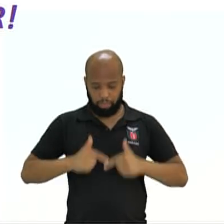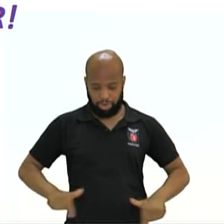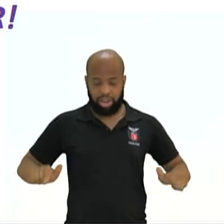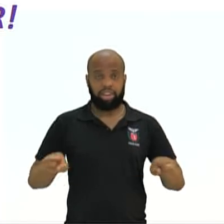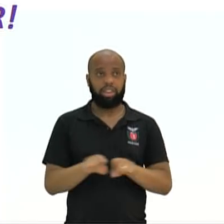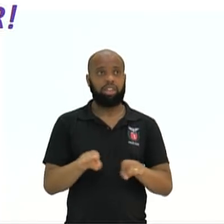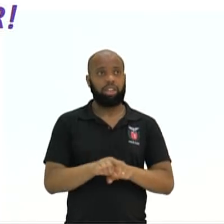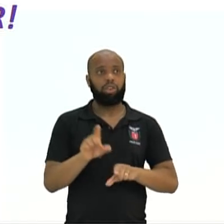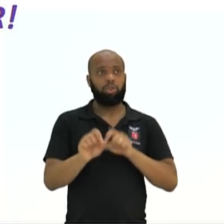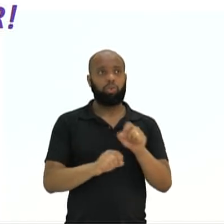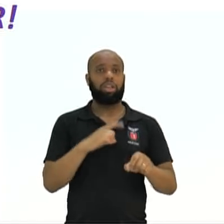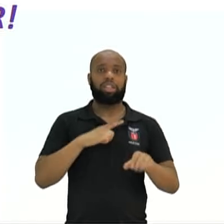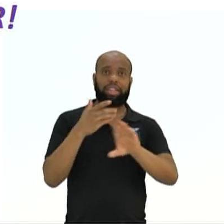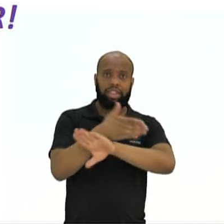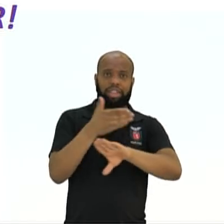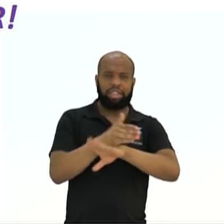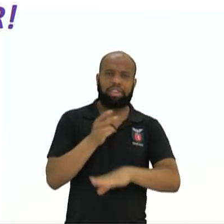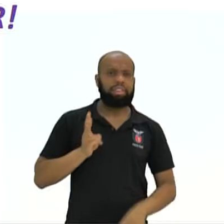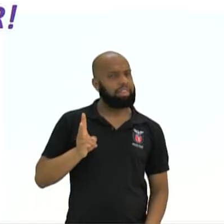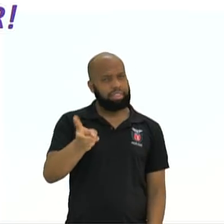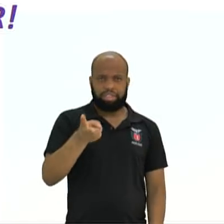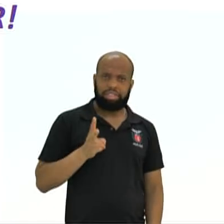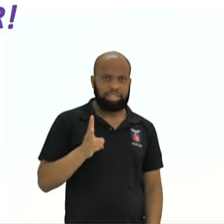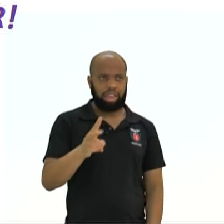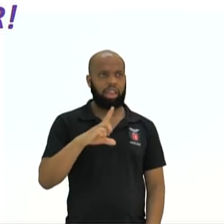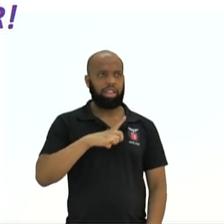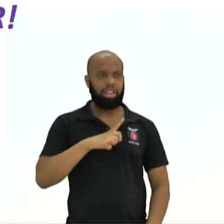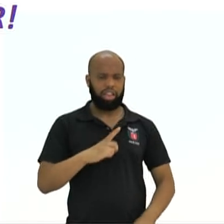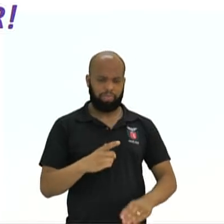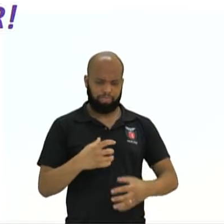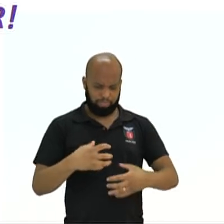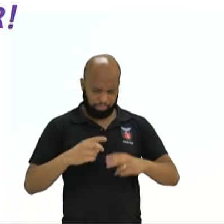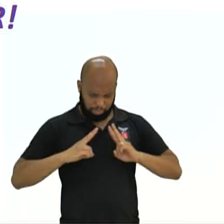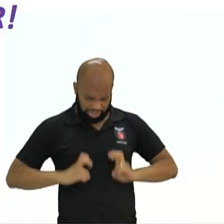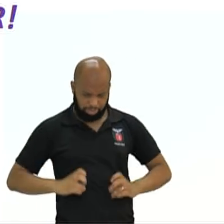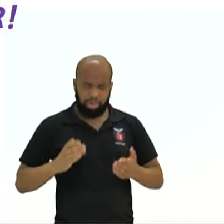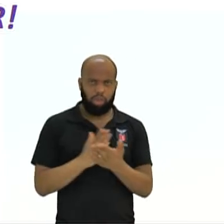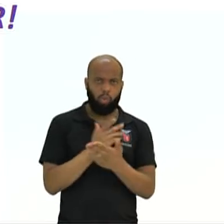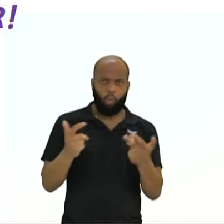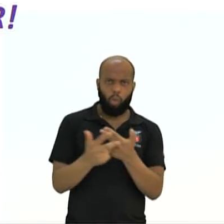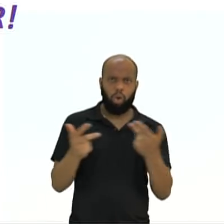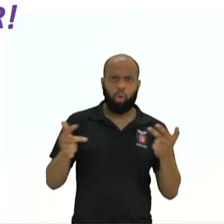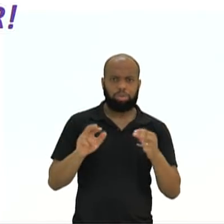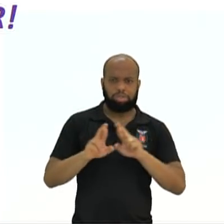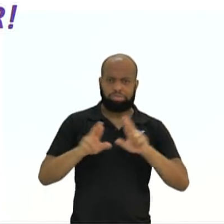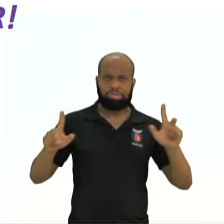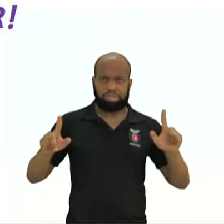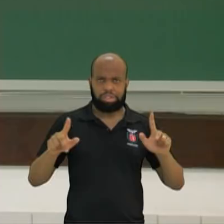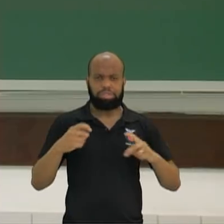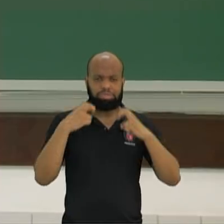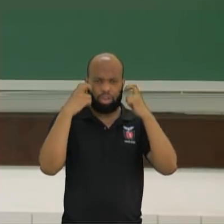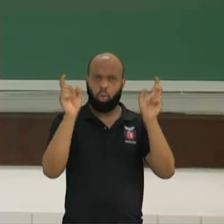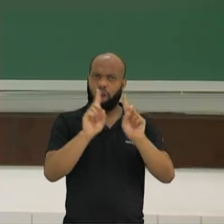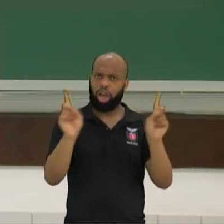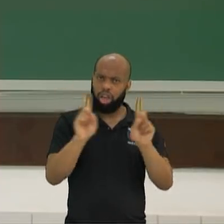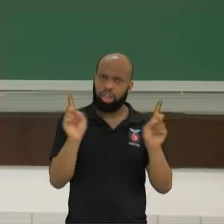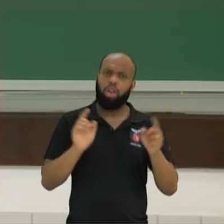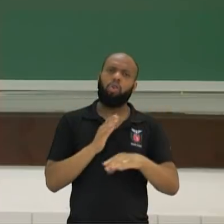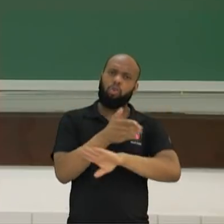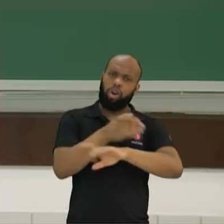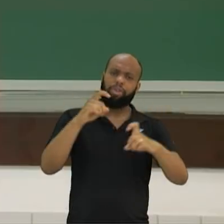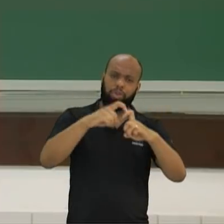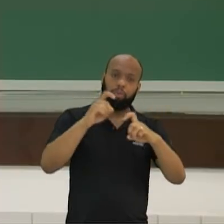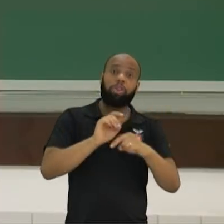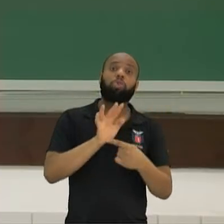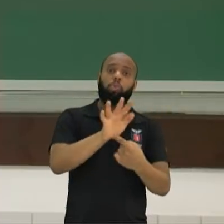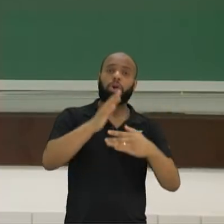e, claro, as consultas. Sempre que aparecer qualquer coisa diferente, né, não é preciso ter vergonha, tá? O profissional de saúde vai